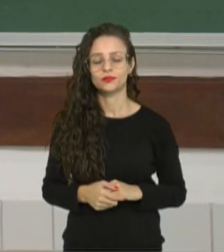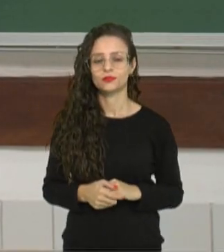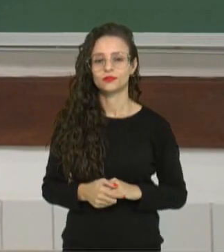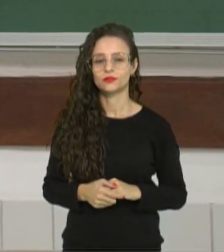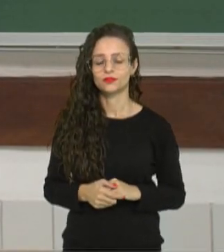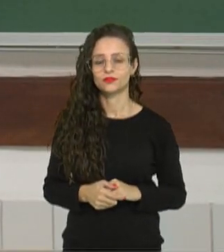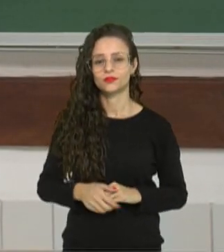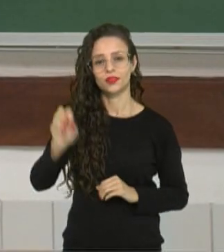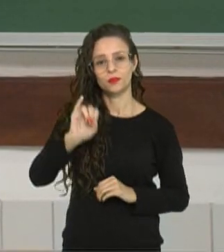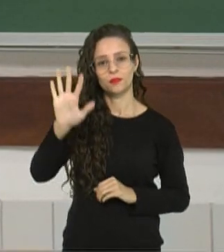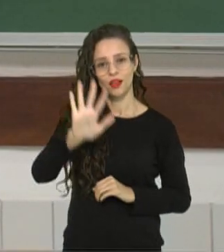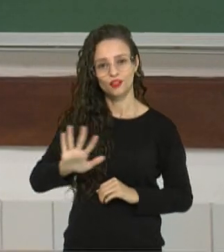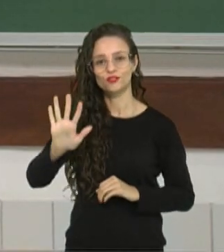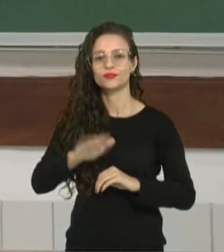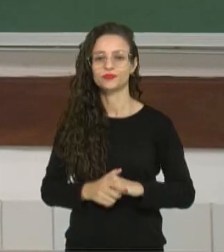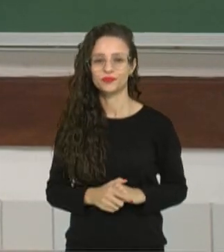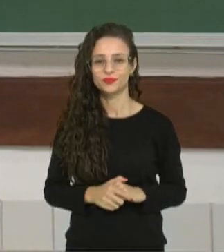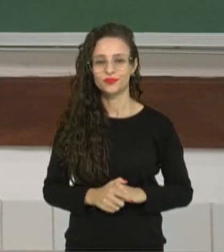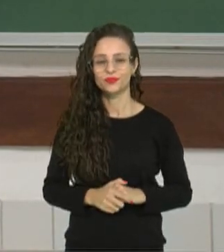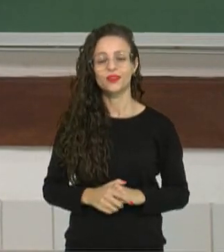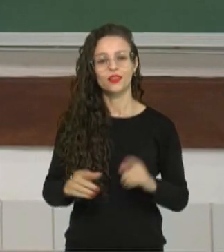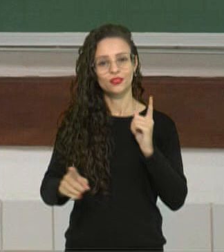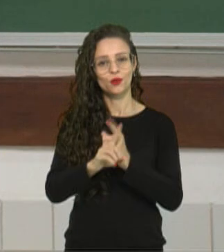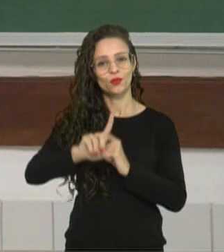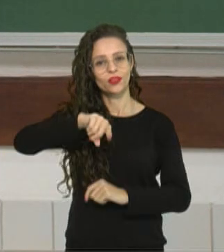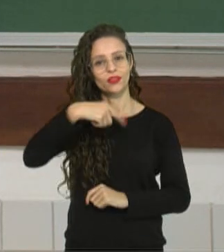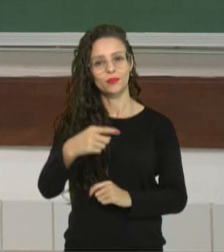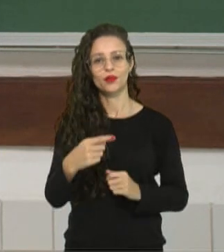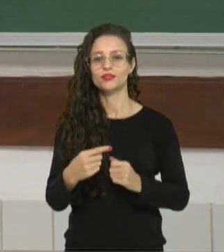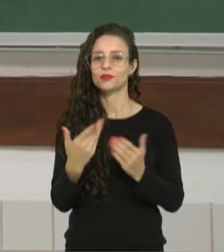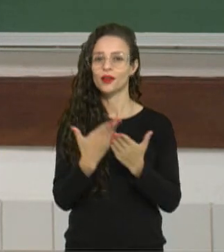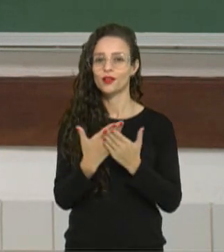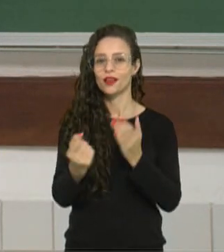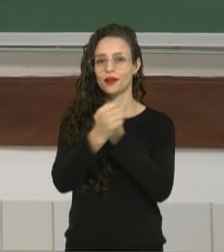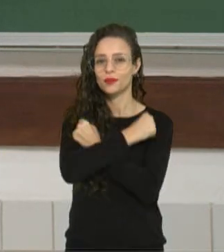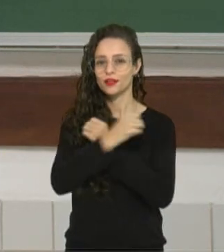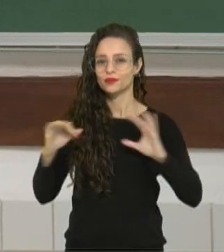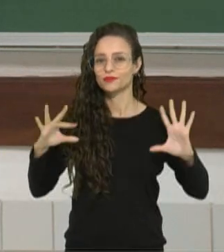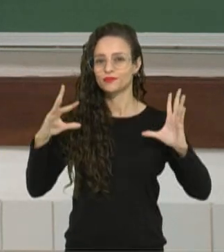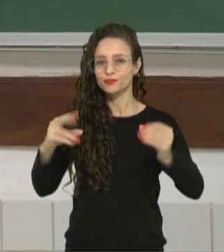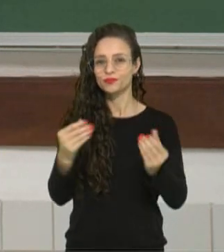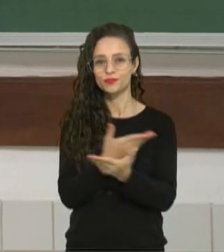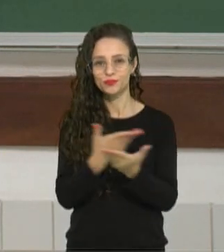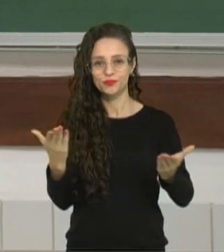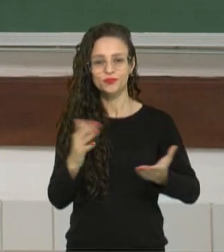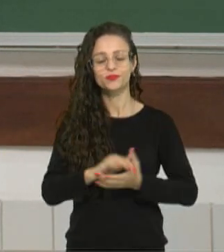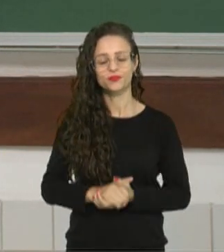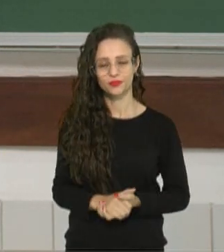as imagens, e a gente se vê na próxima aula. Um abraço para você e até lá!